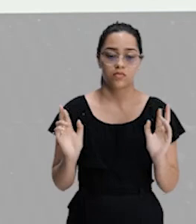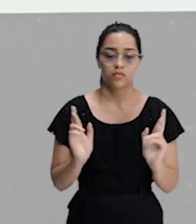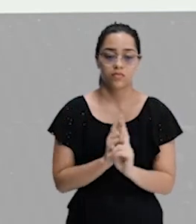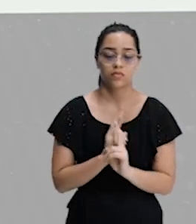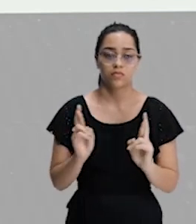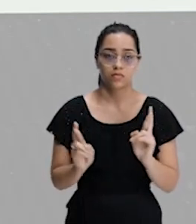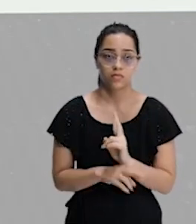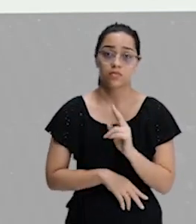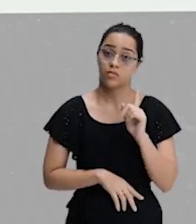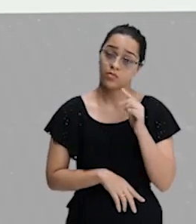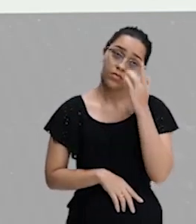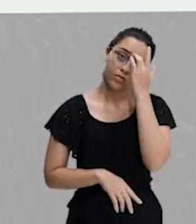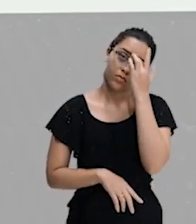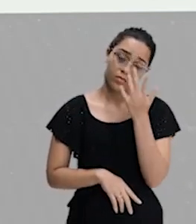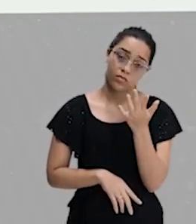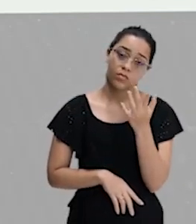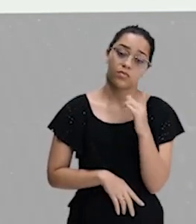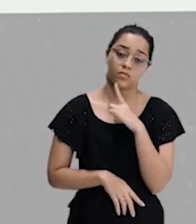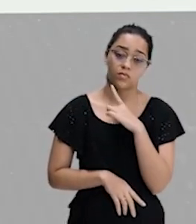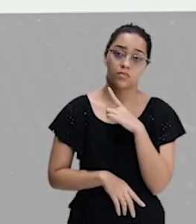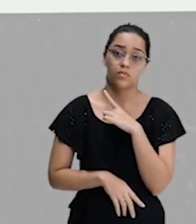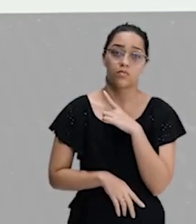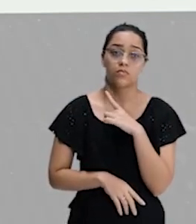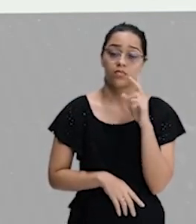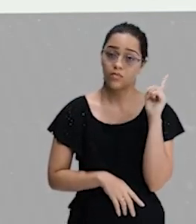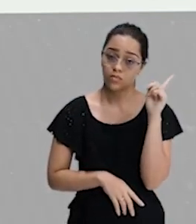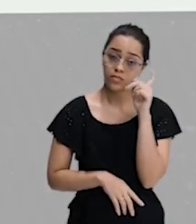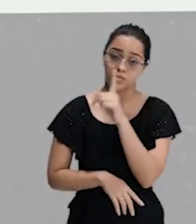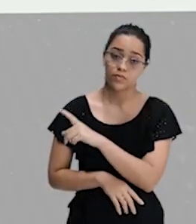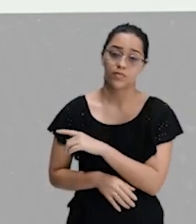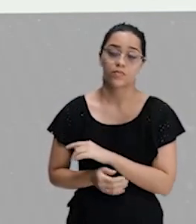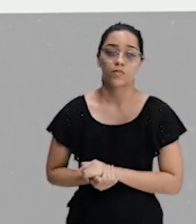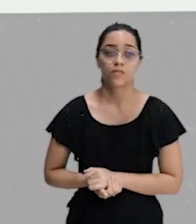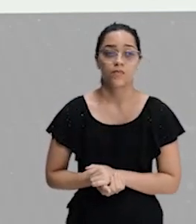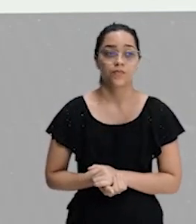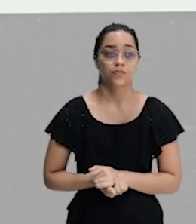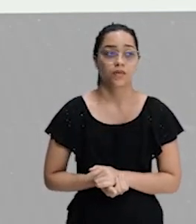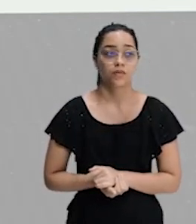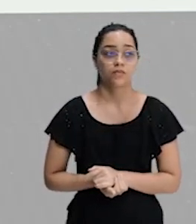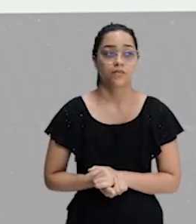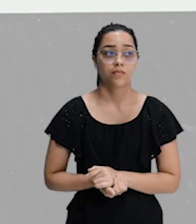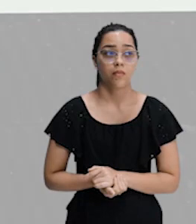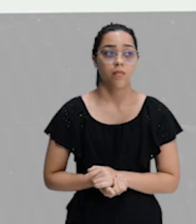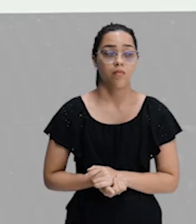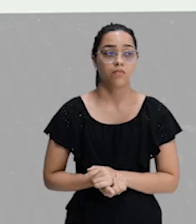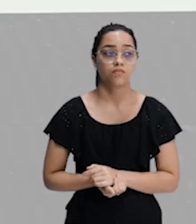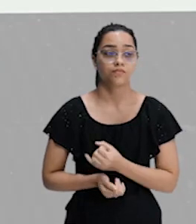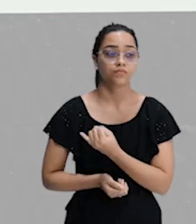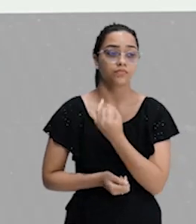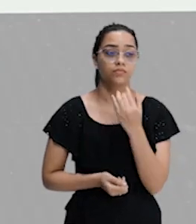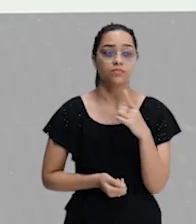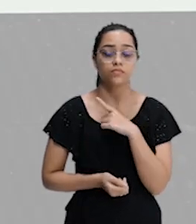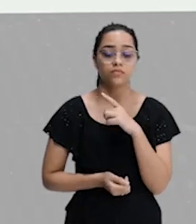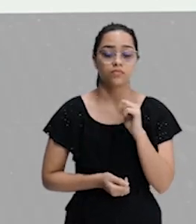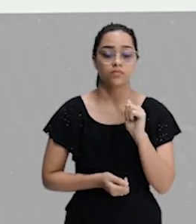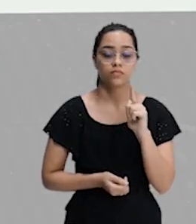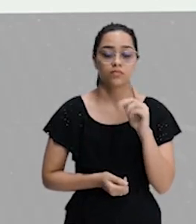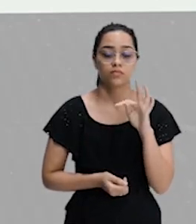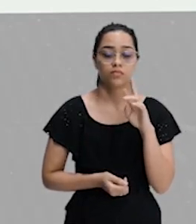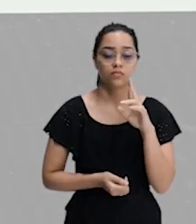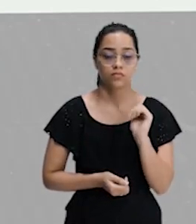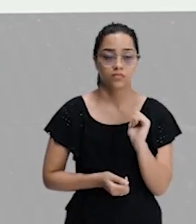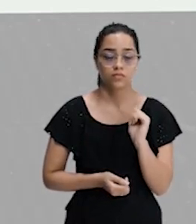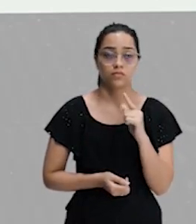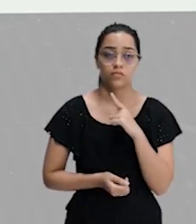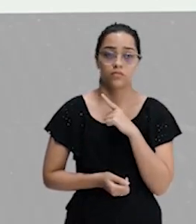aí, o que é muito fácil se torna muito difícil. Certo? Bom, pessoal, ele quer saber quanto é que mede essa altura. Olha só,